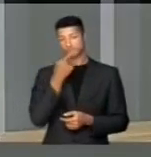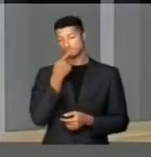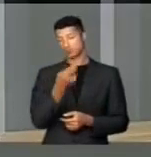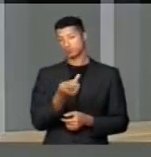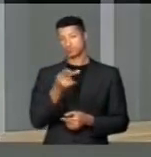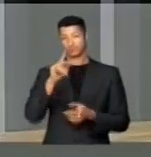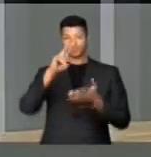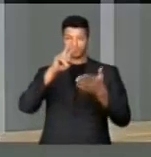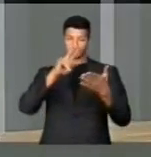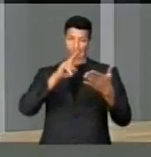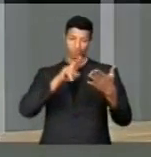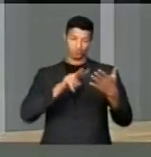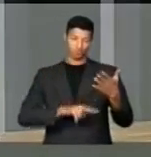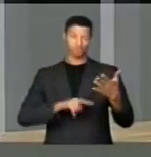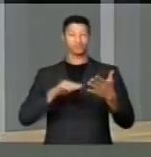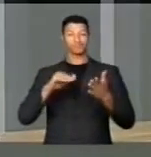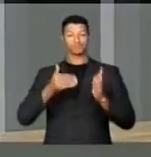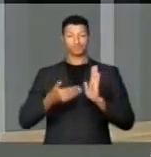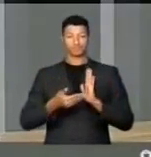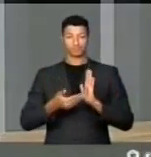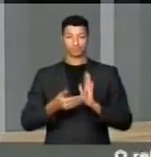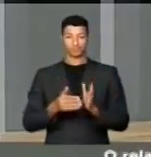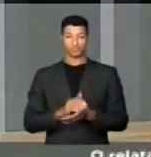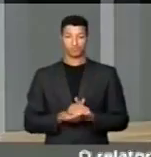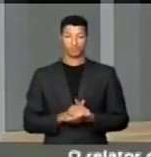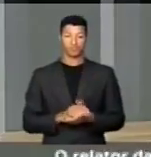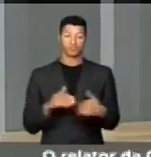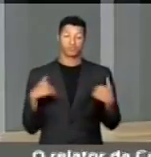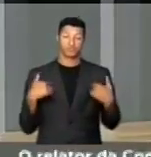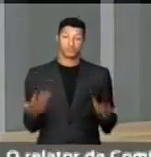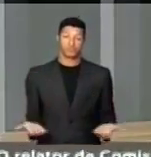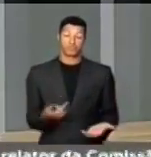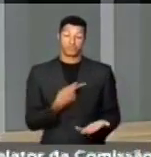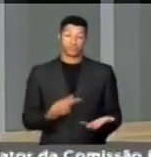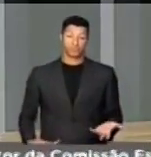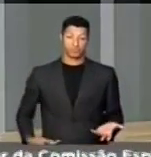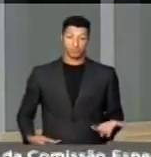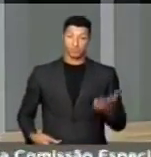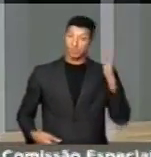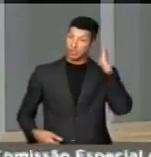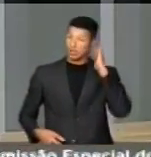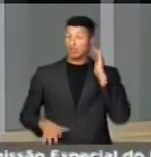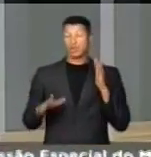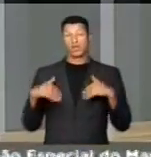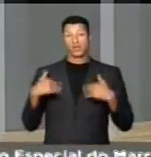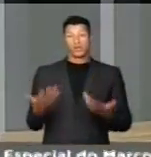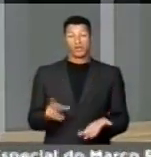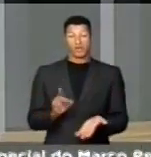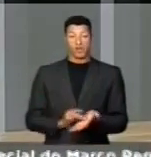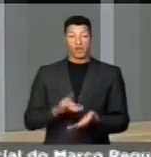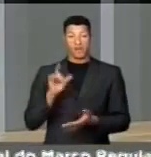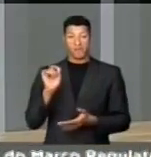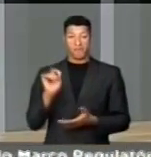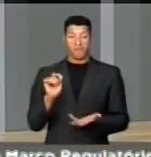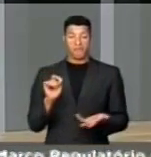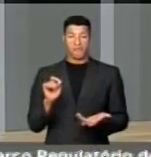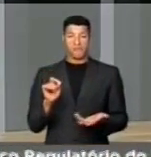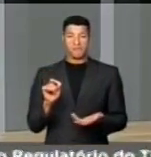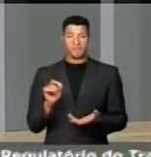fazer a leitura aqui nesta casa. Ora, senhor presidente, obviamente